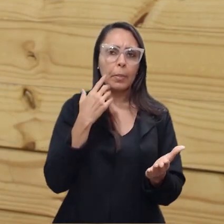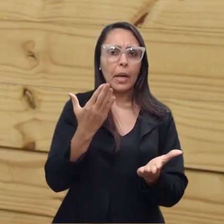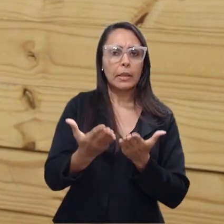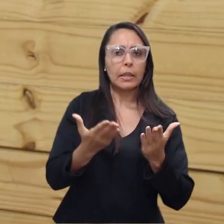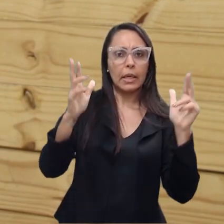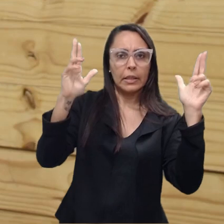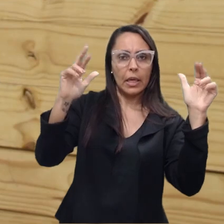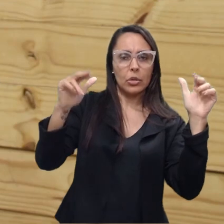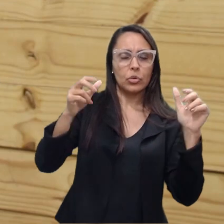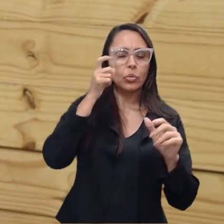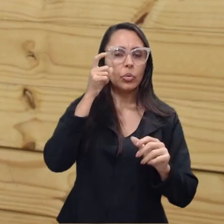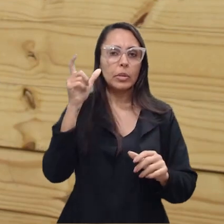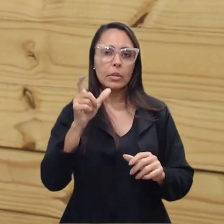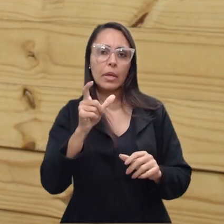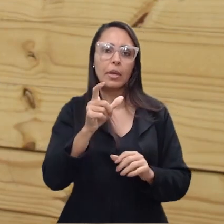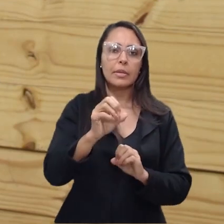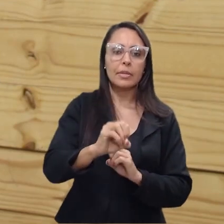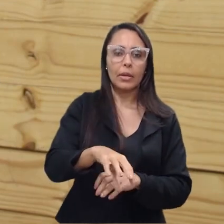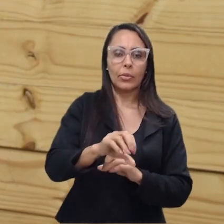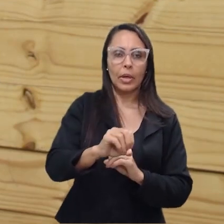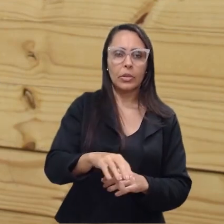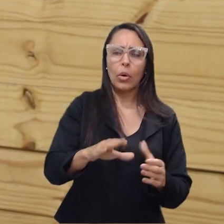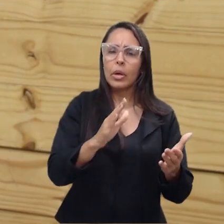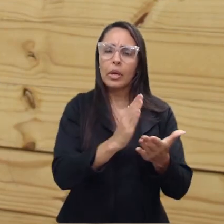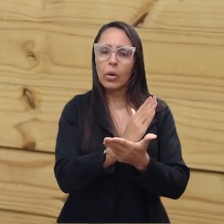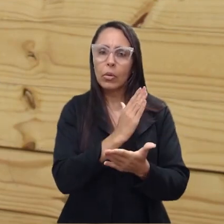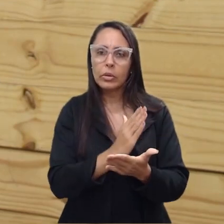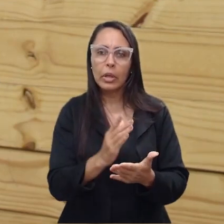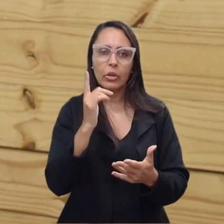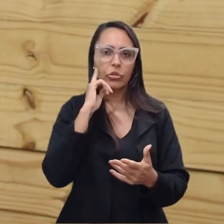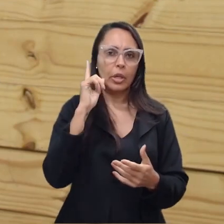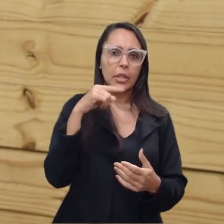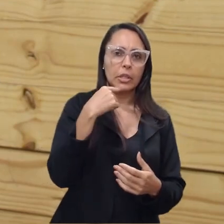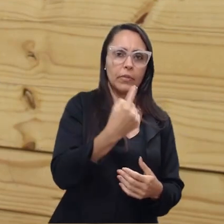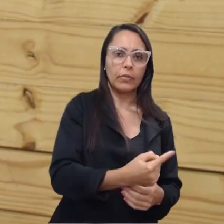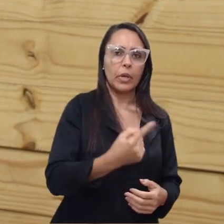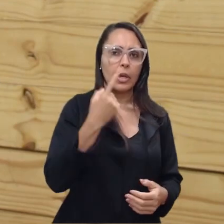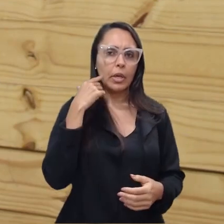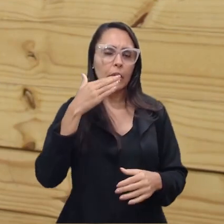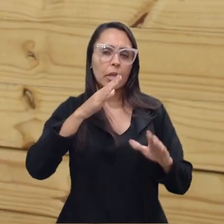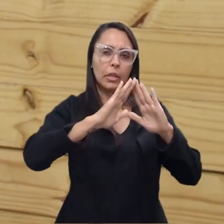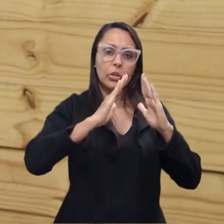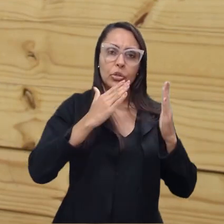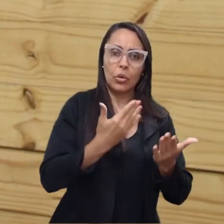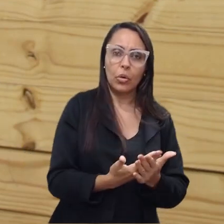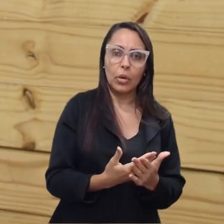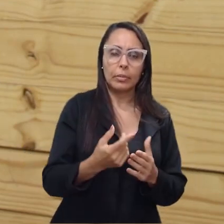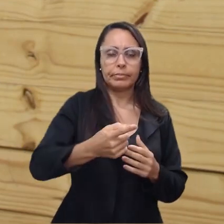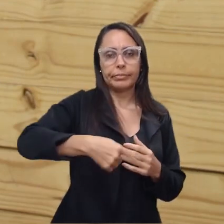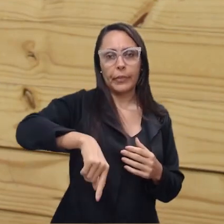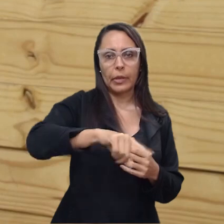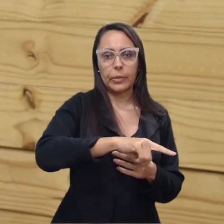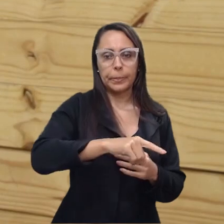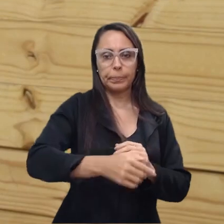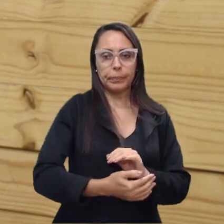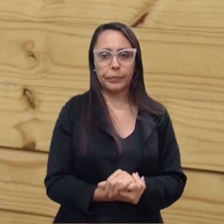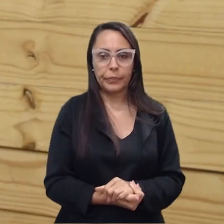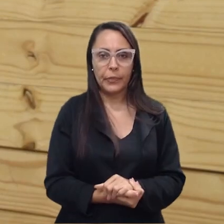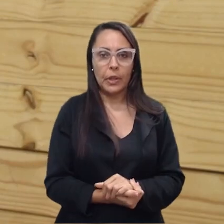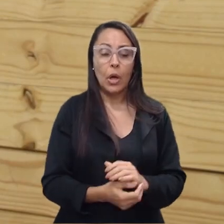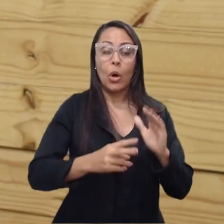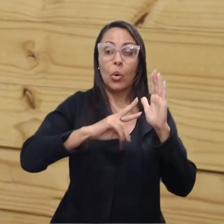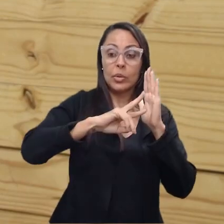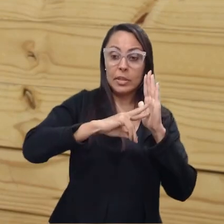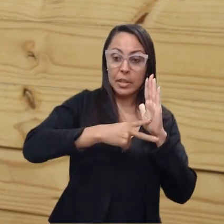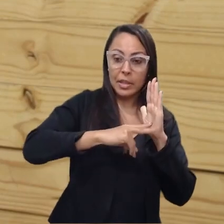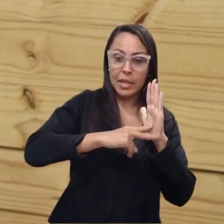assuntos de interesse da educação. Então, em algumas situações, a gente vê dentro das escolas, né, o